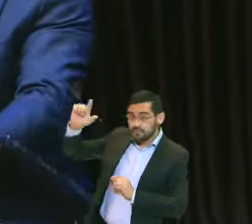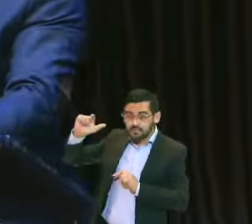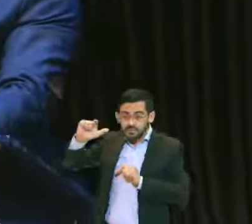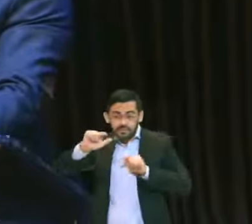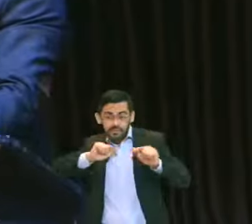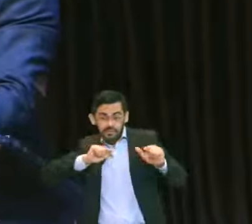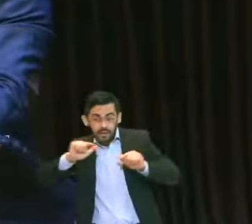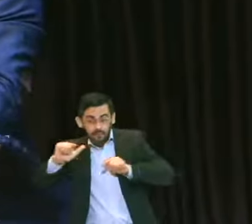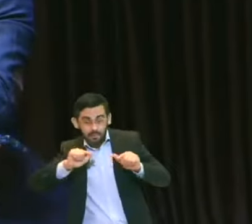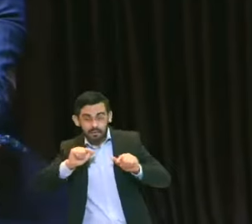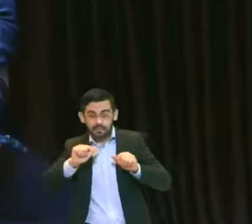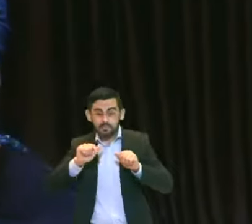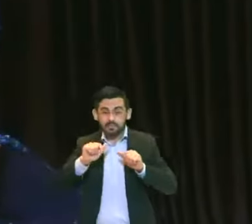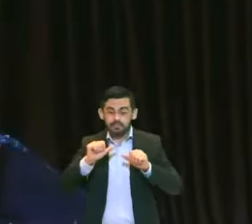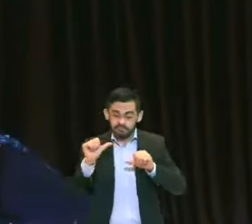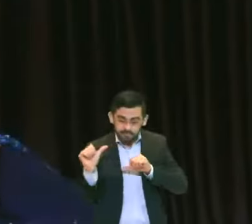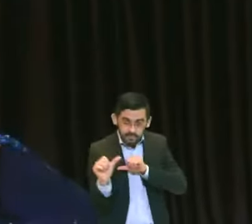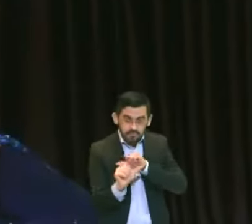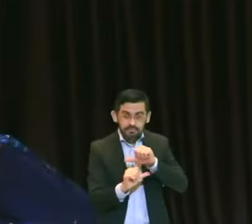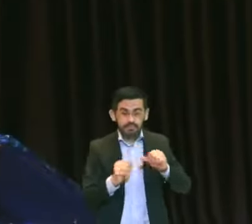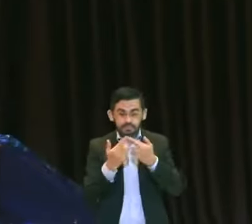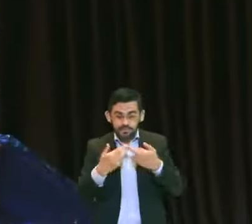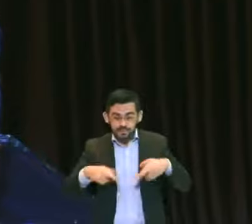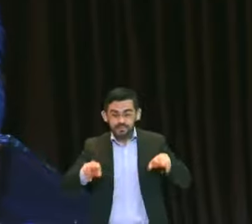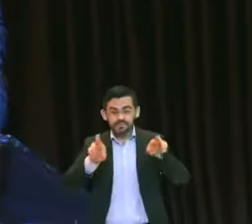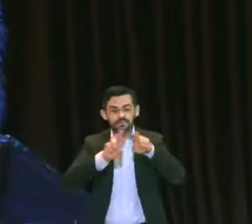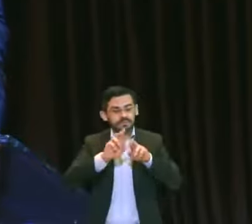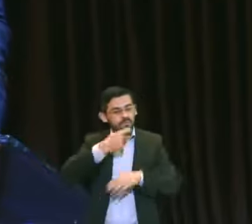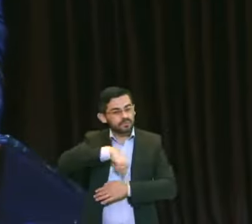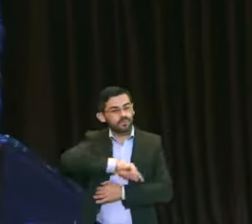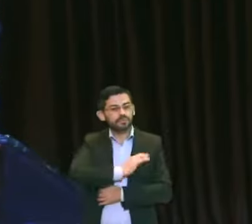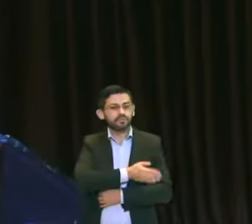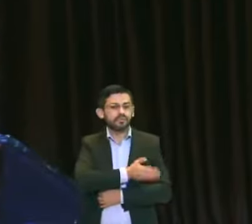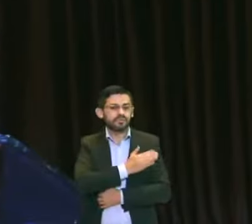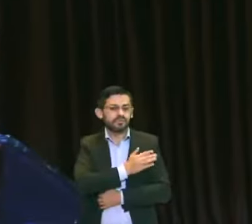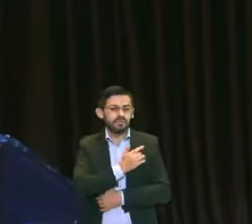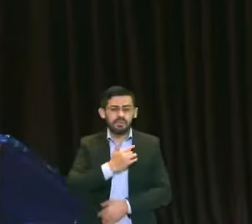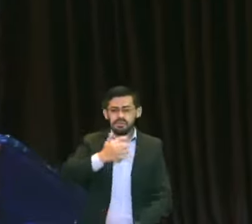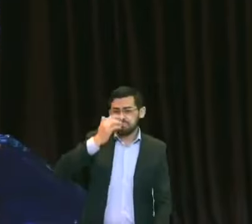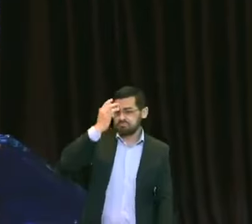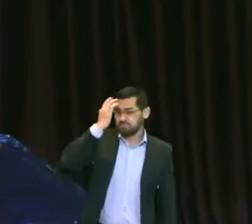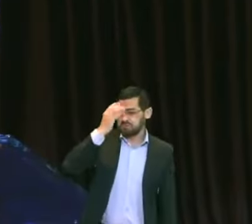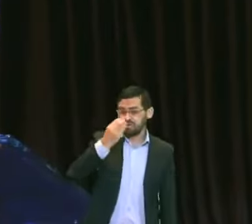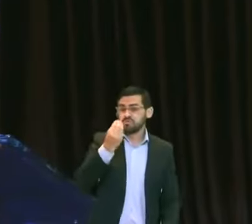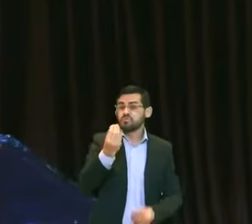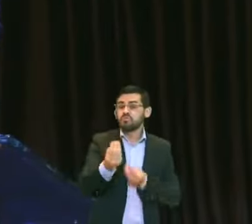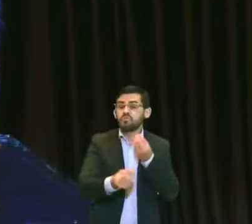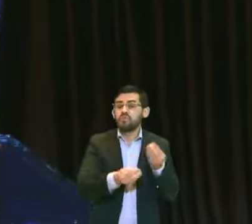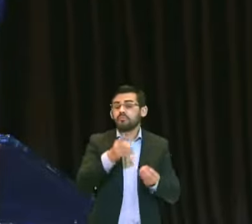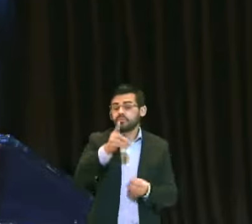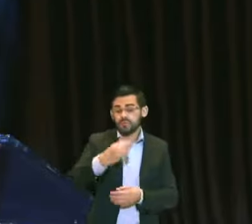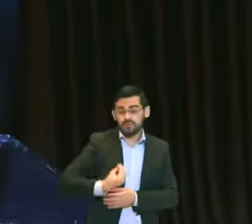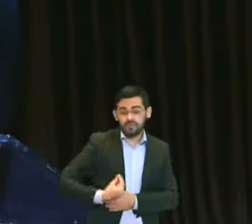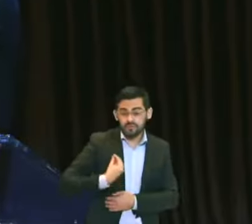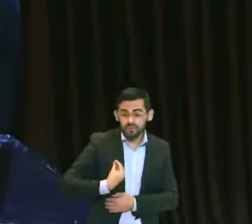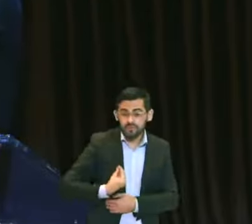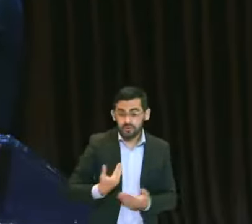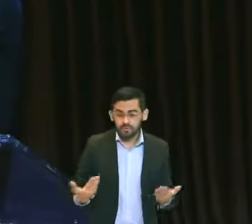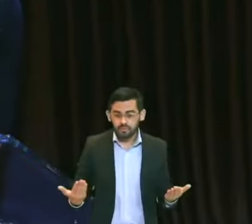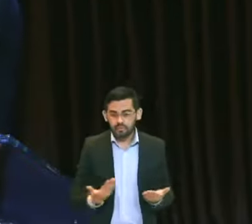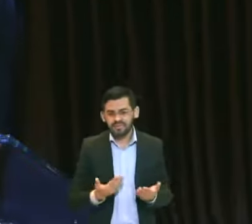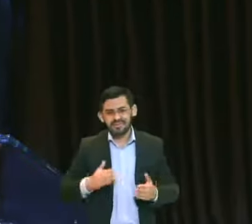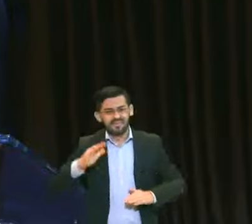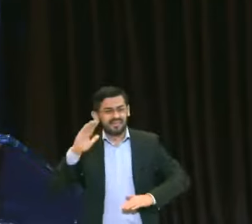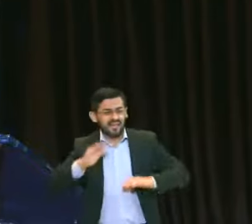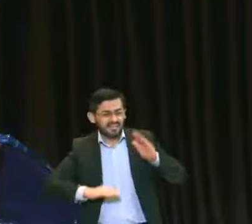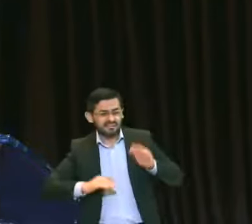para tratar o nosso coração. Eu não sei como você chegou aqui hoje. Talvez você esteja